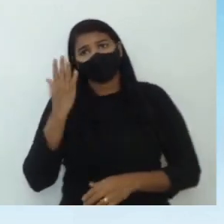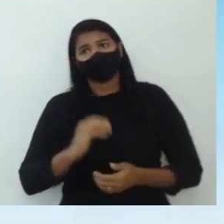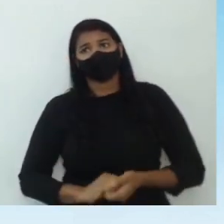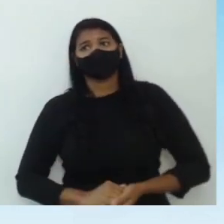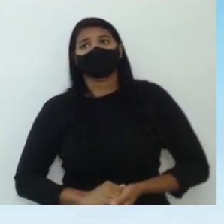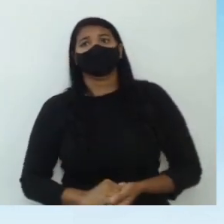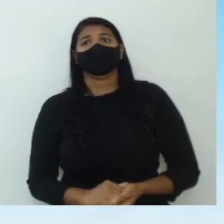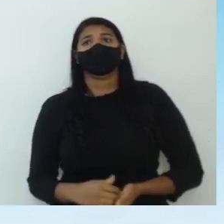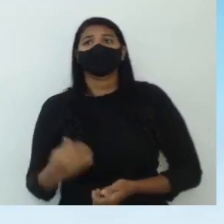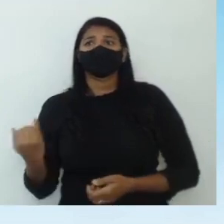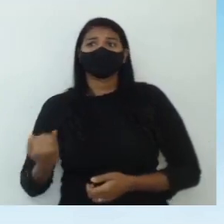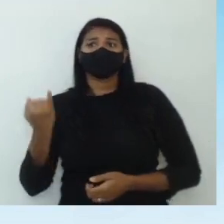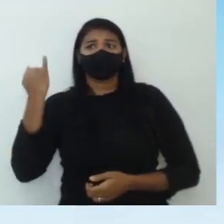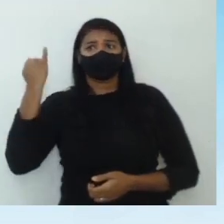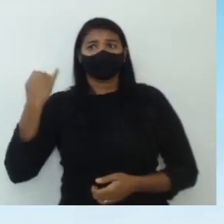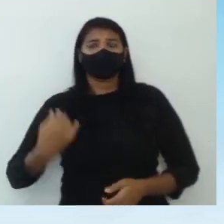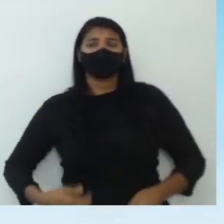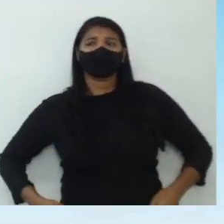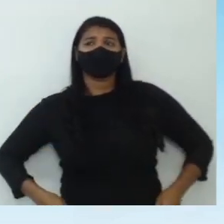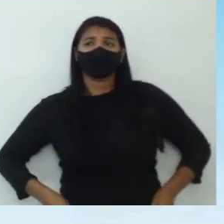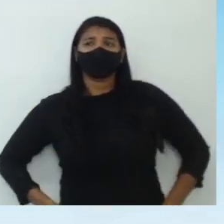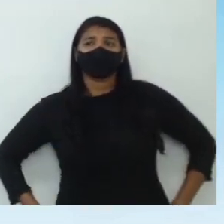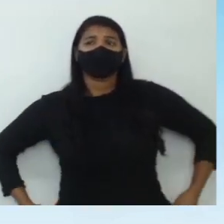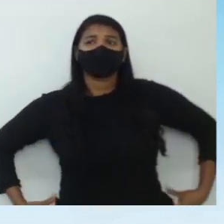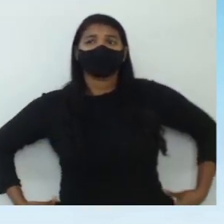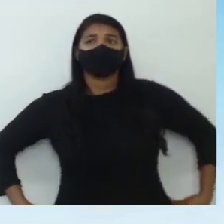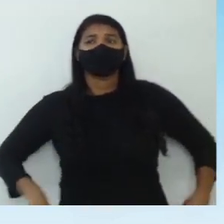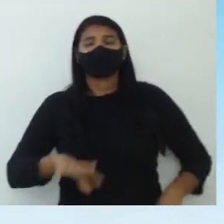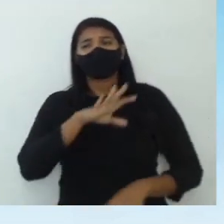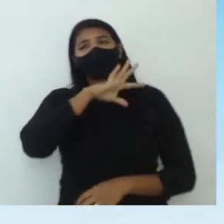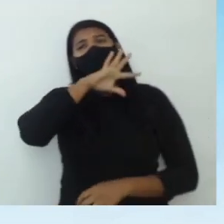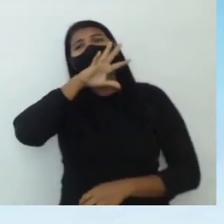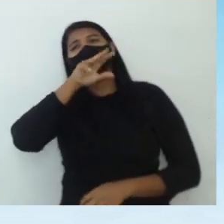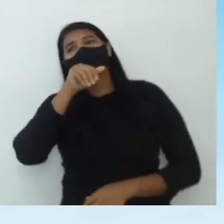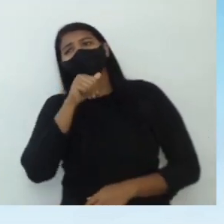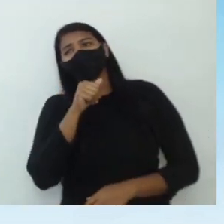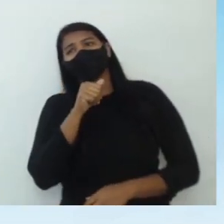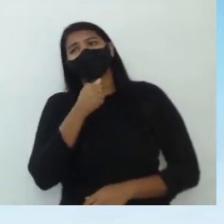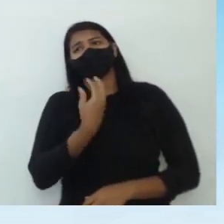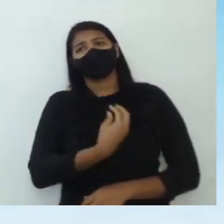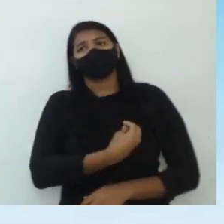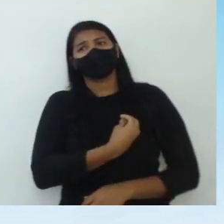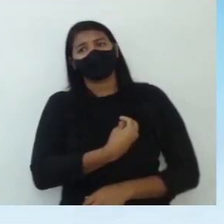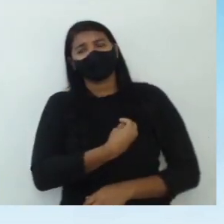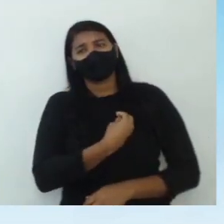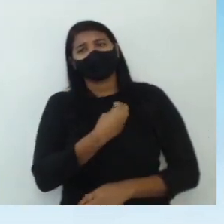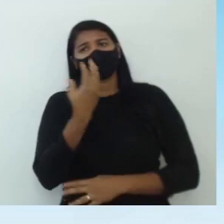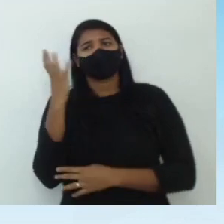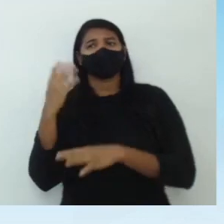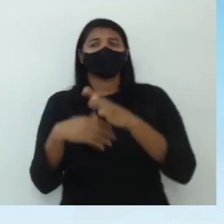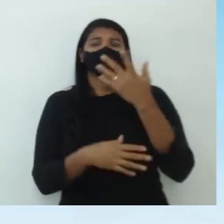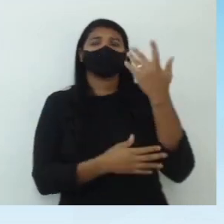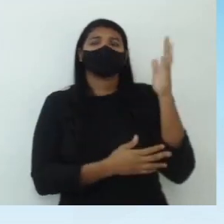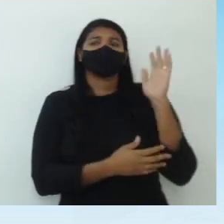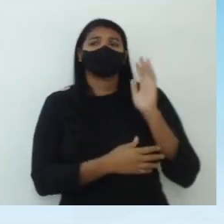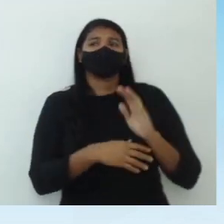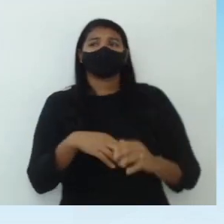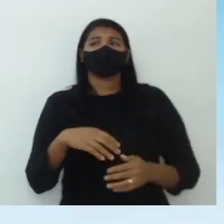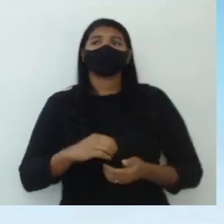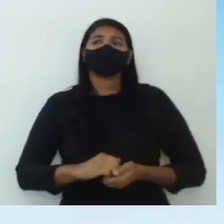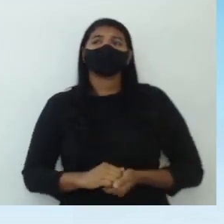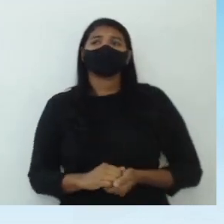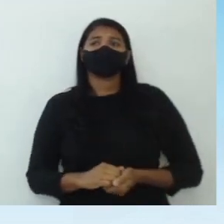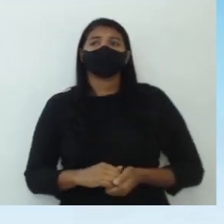muito importante que a gente veja, tenha. cada animal, né, cada ser vivo, inclusive as plantas também, a fauna e a flora, tem uma